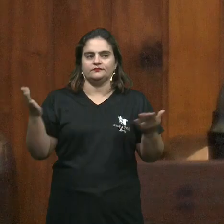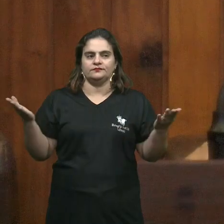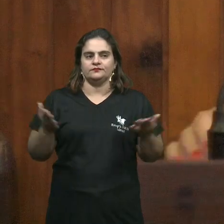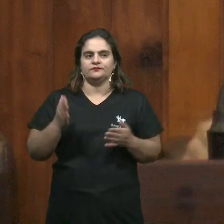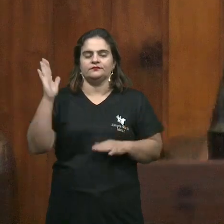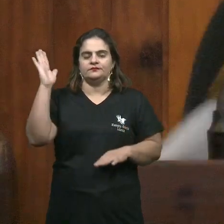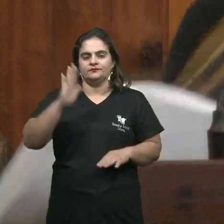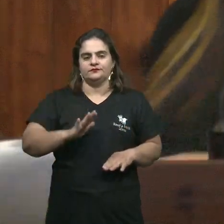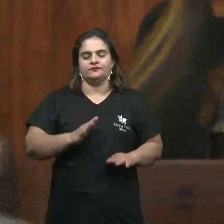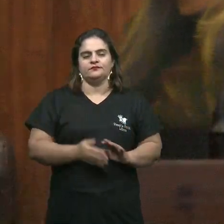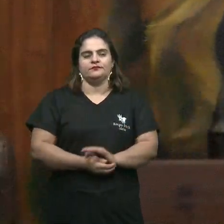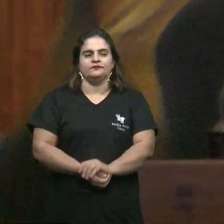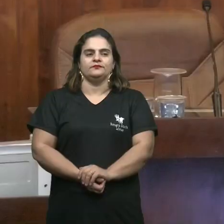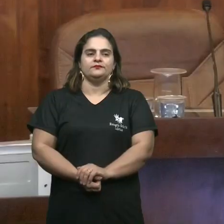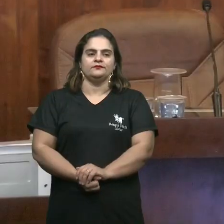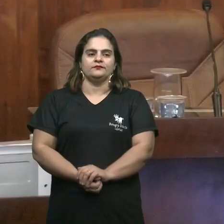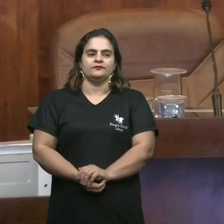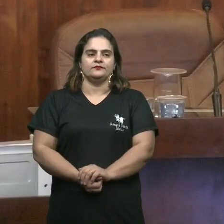de hoje.